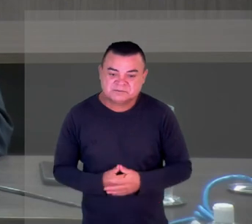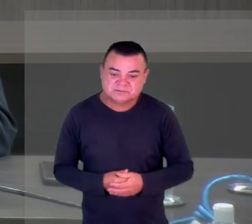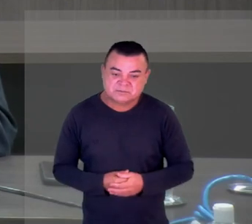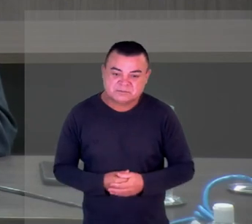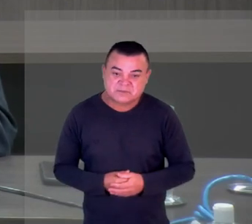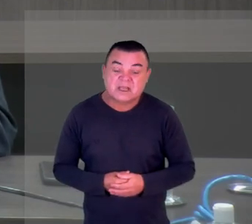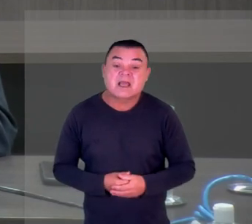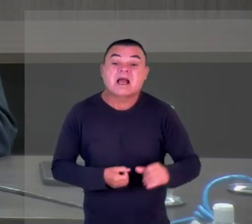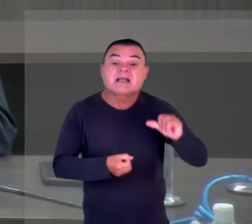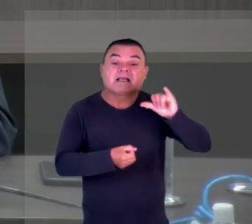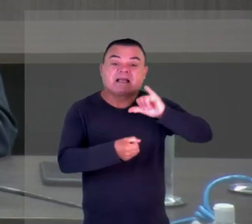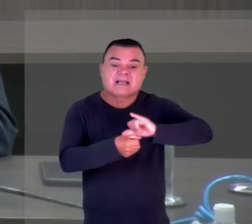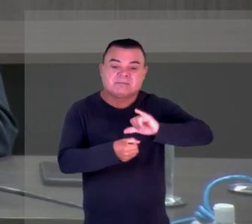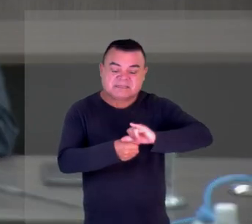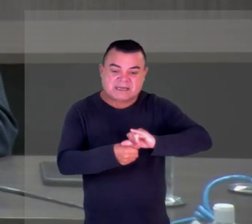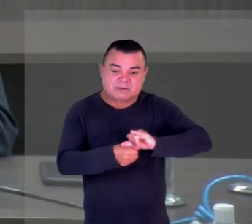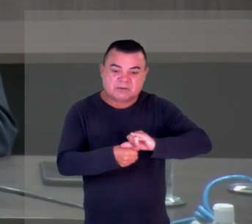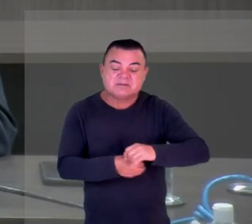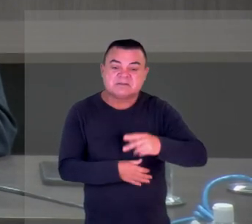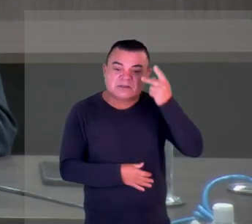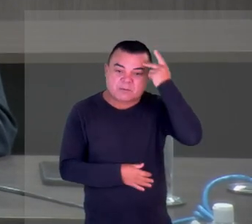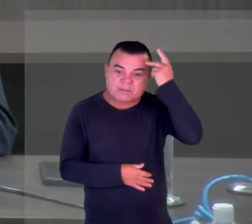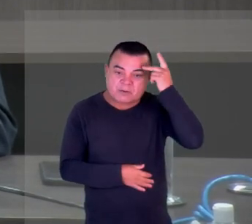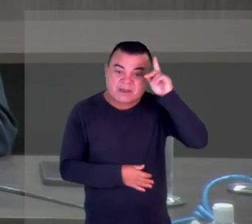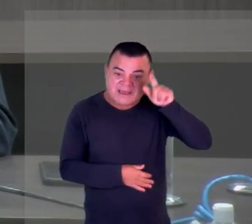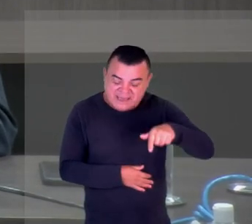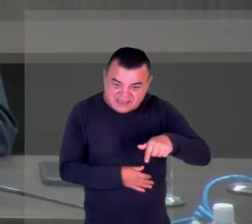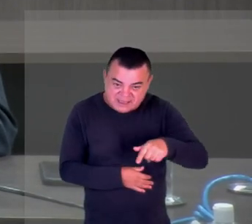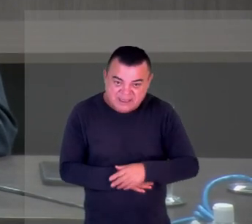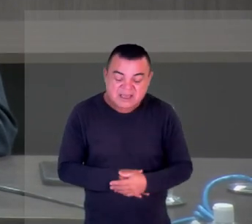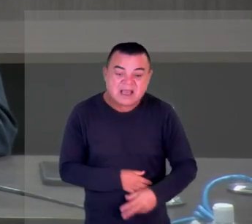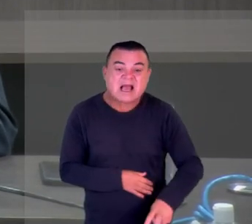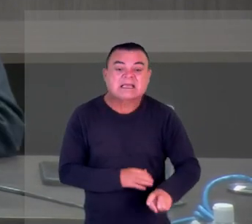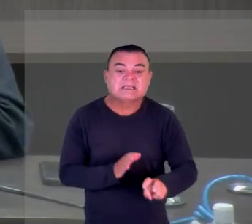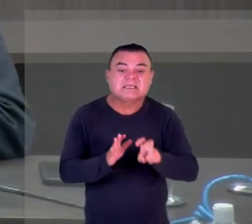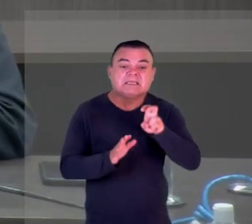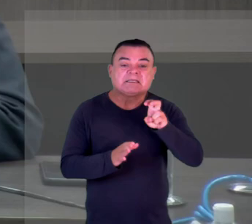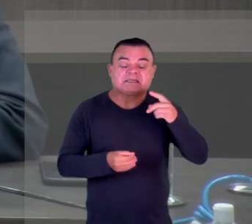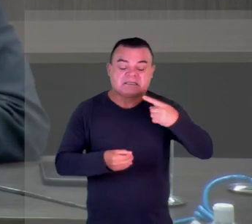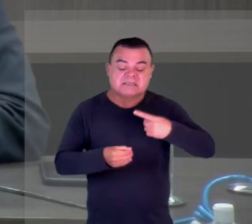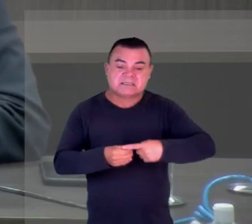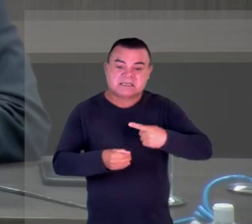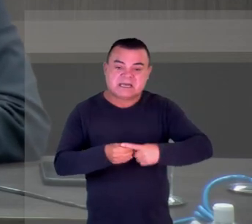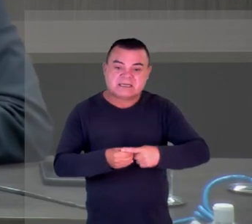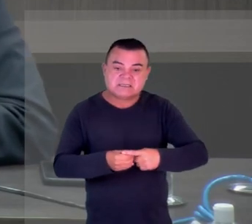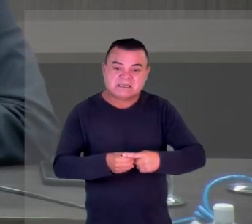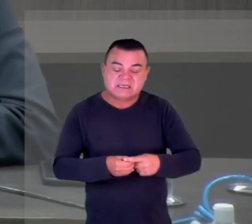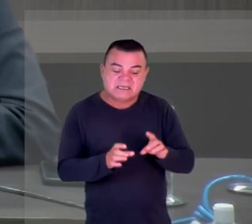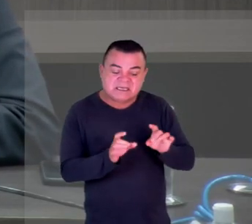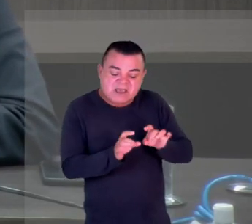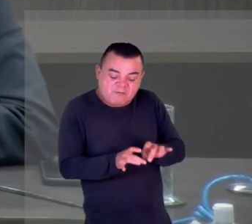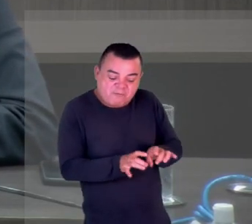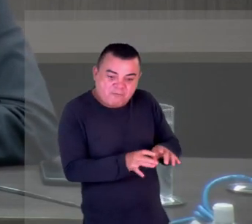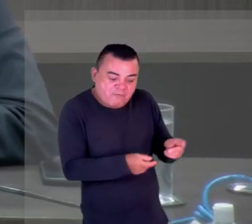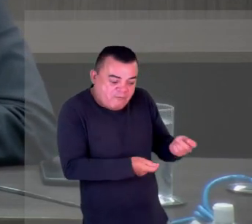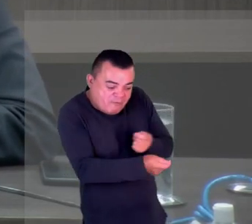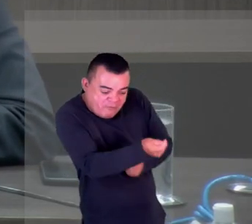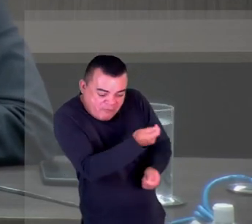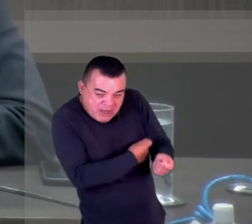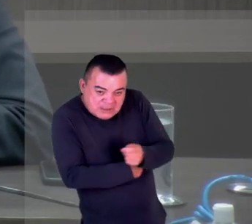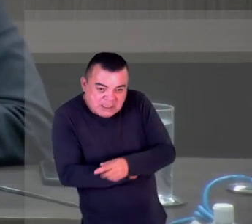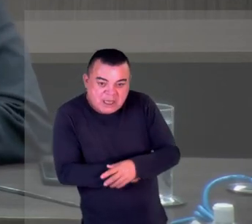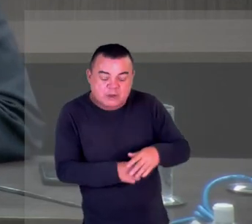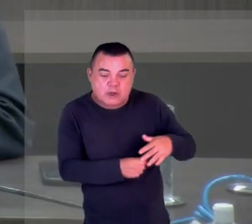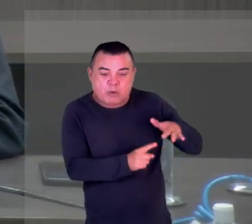tempo a quinta cidade do mundo em tráfico de helicópteros mas ao mesmo tempo tem mais de 35.000